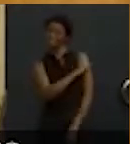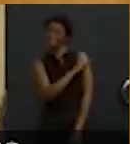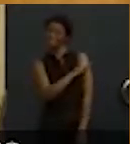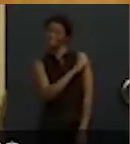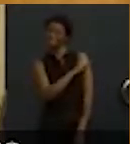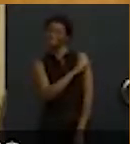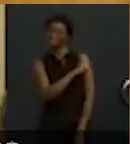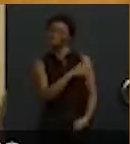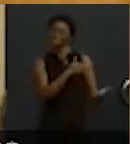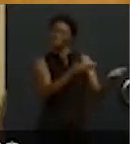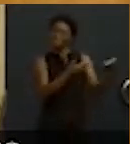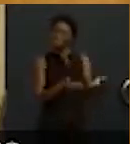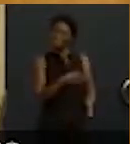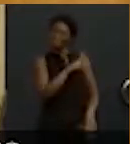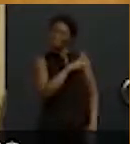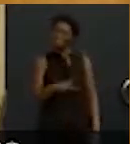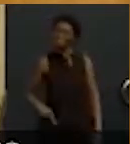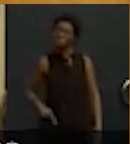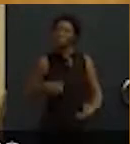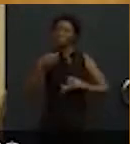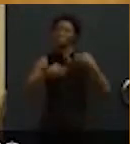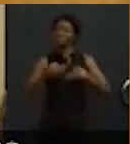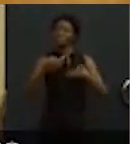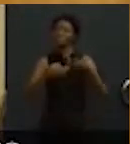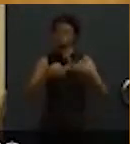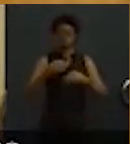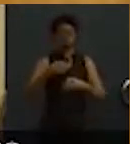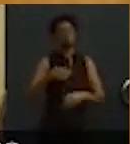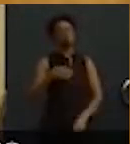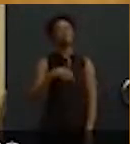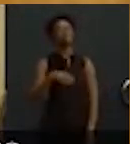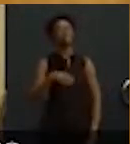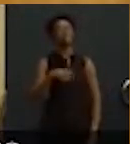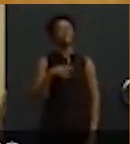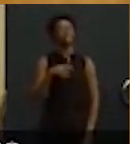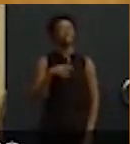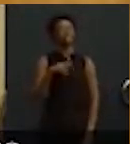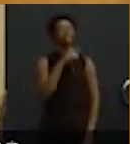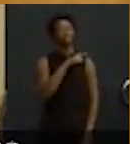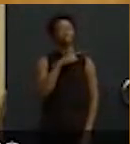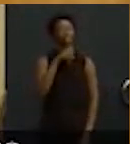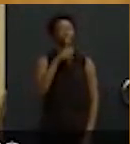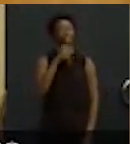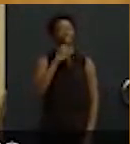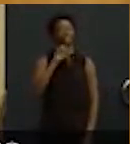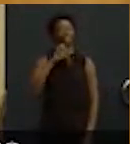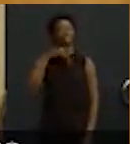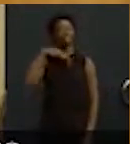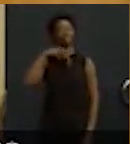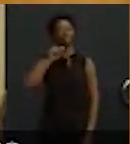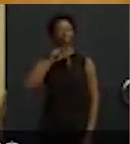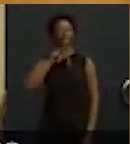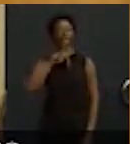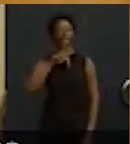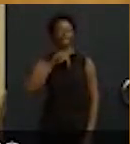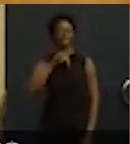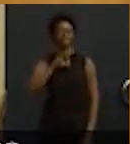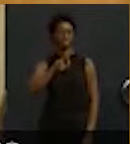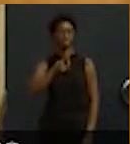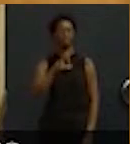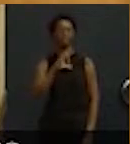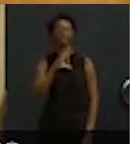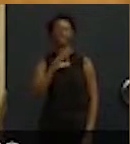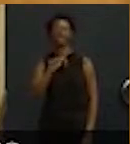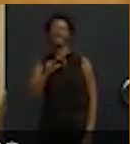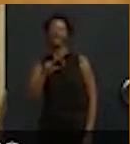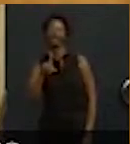presidente do Tribunal de Justiça do Estado do Rio de Janeiro, Sua Excelência, o desembargador Cláudio de Melo Tavares, para